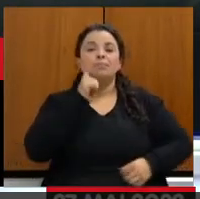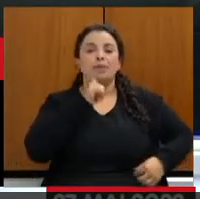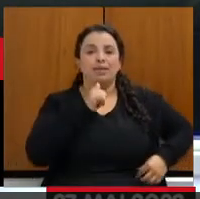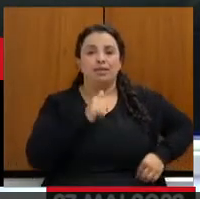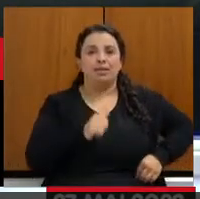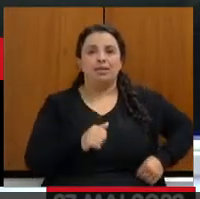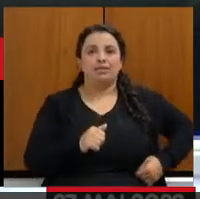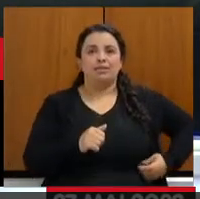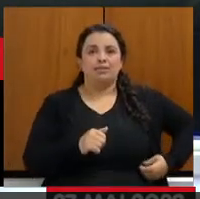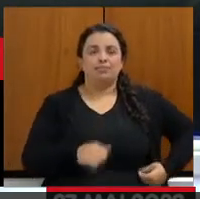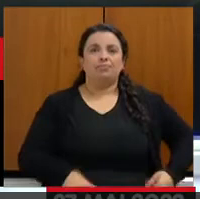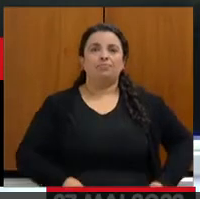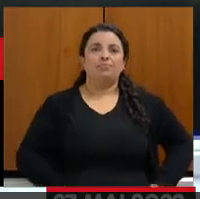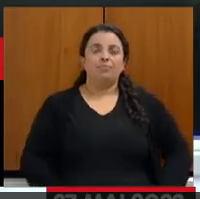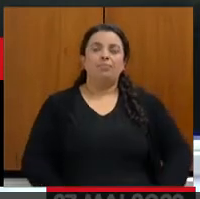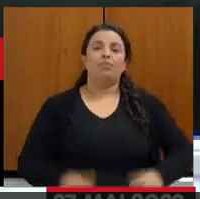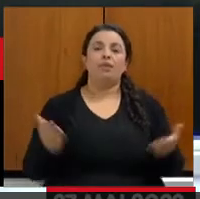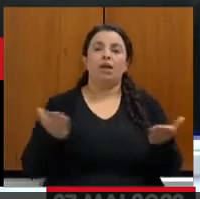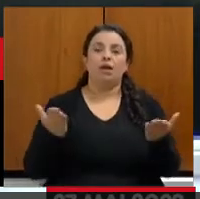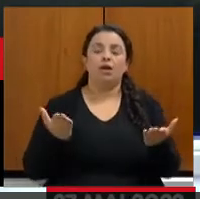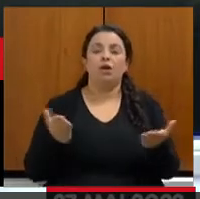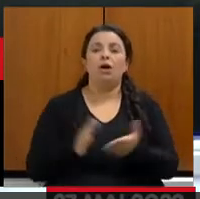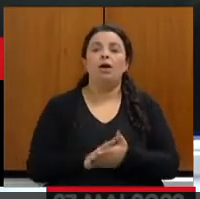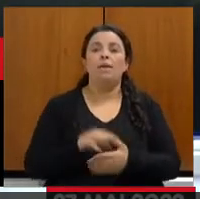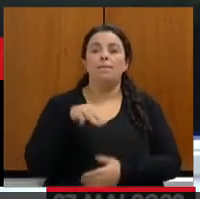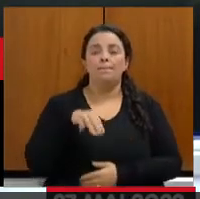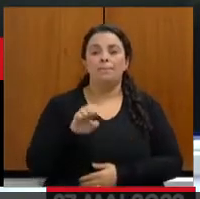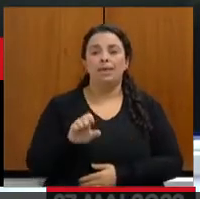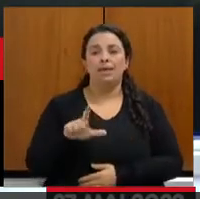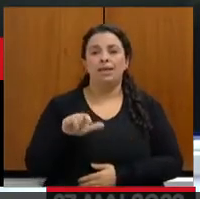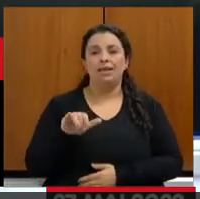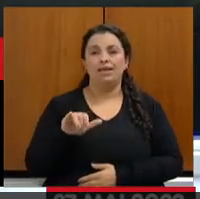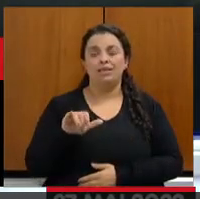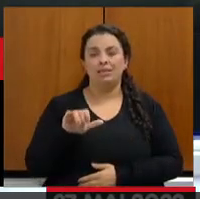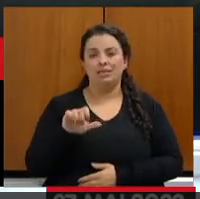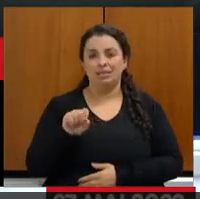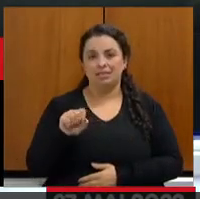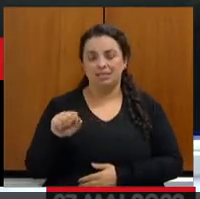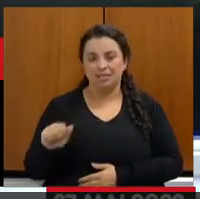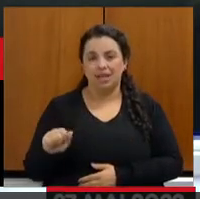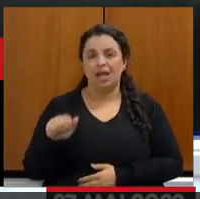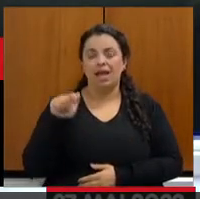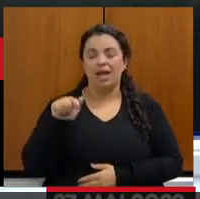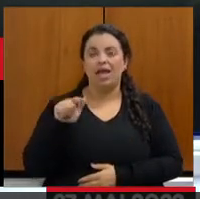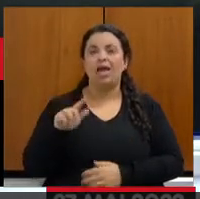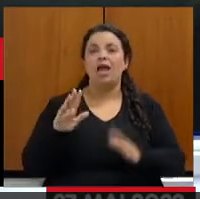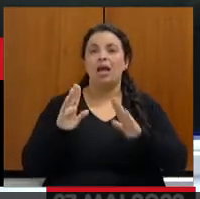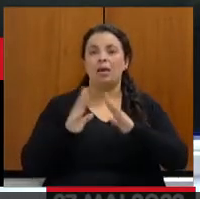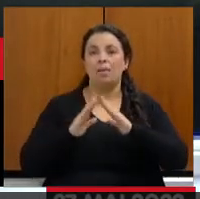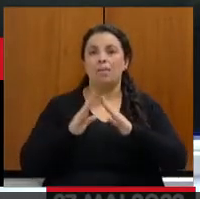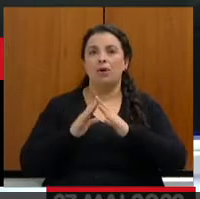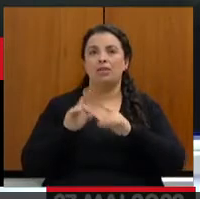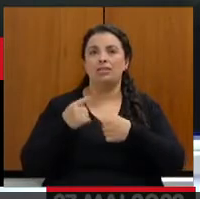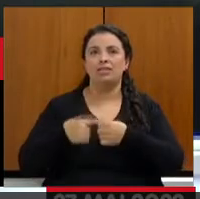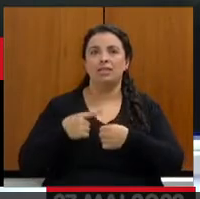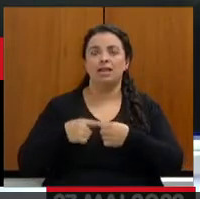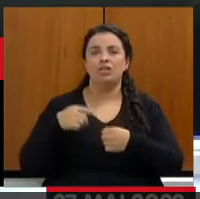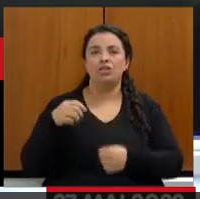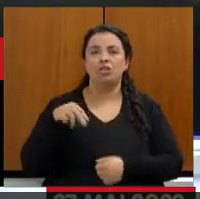Vamos ouvir Melissa Maria ela que é moradora do município de Nova Era